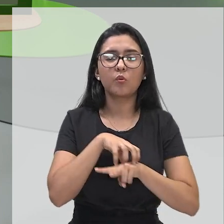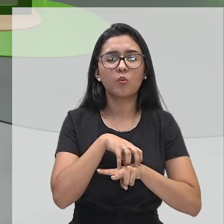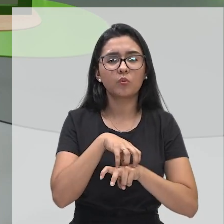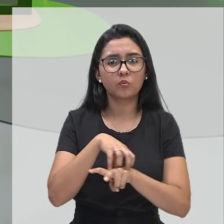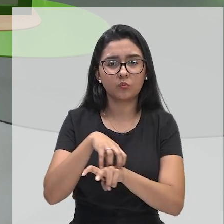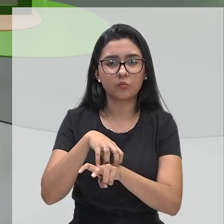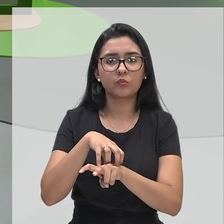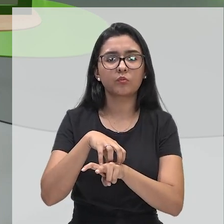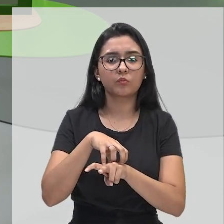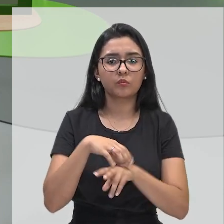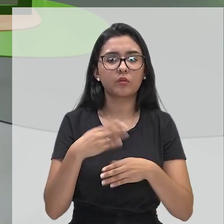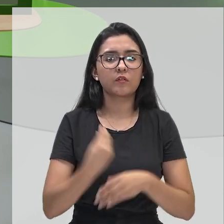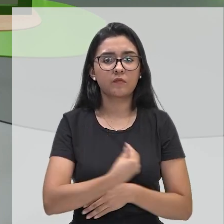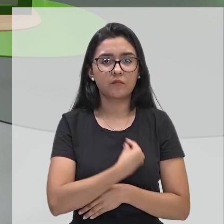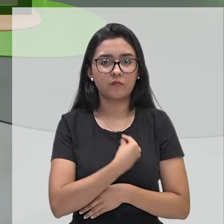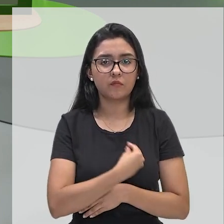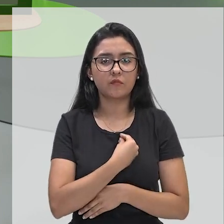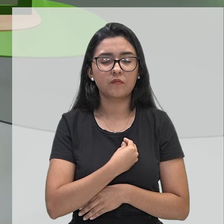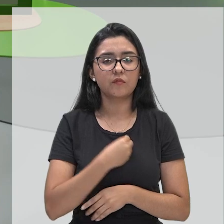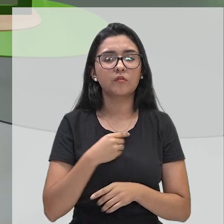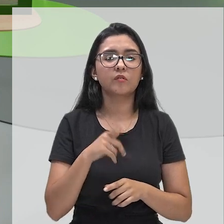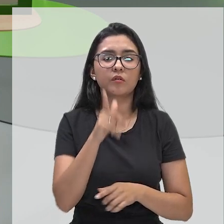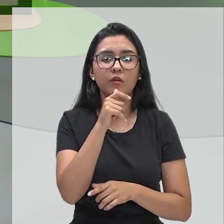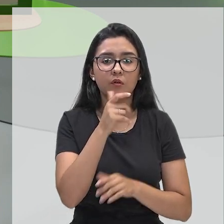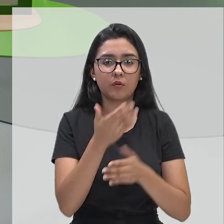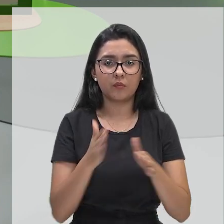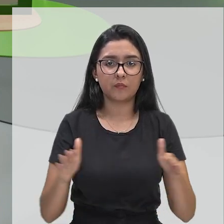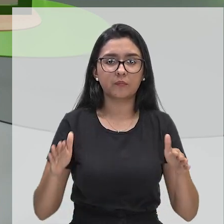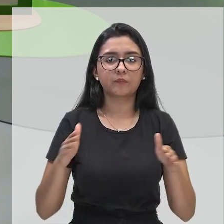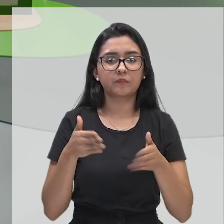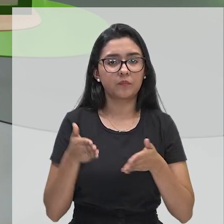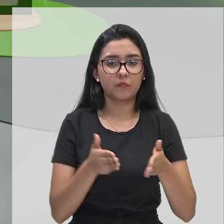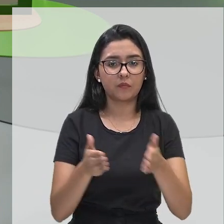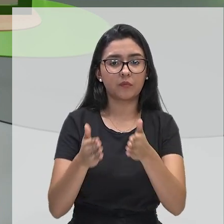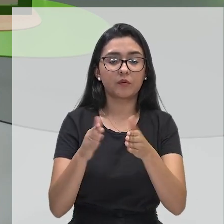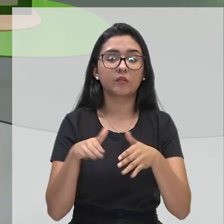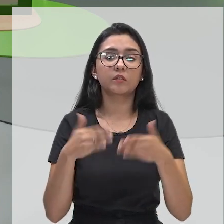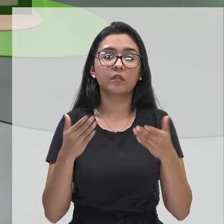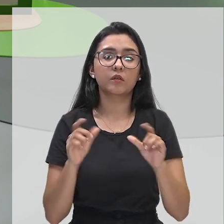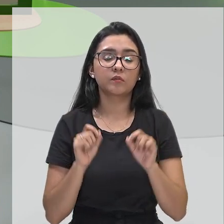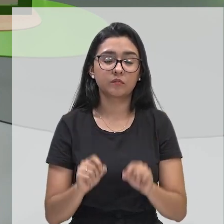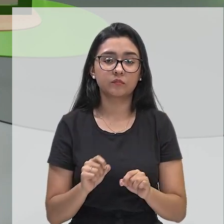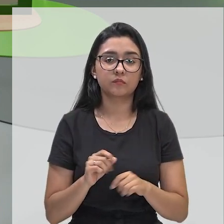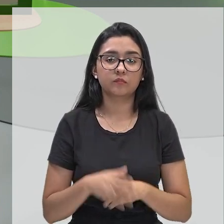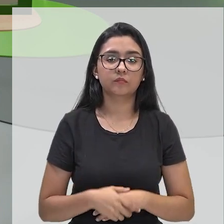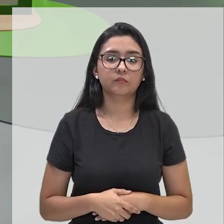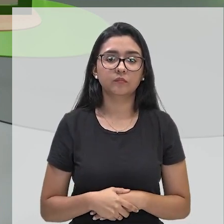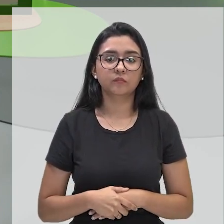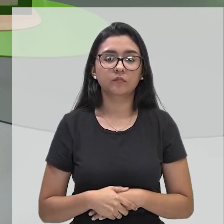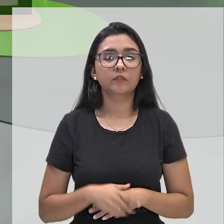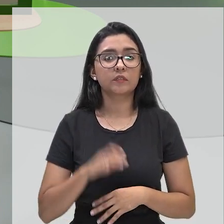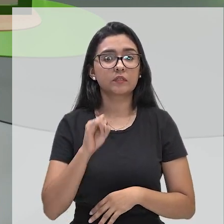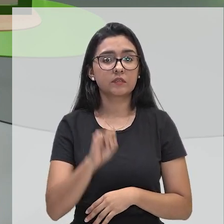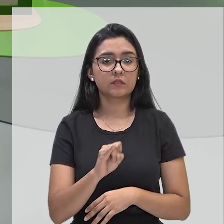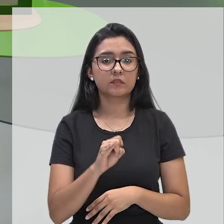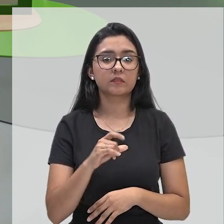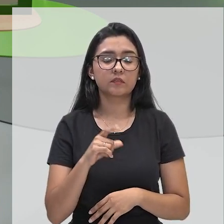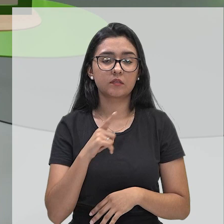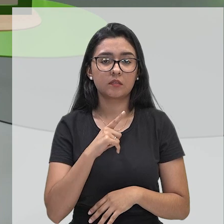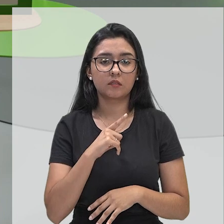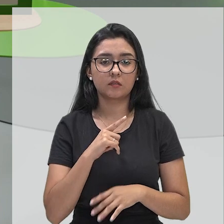que são aí moluscos que vivem geralmente em ambientes aquáticos. Esse verme aí, então, quando chega no corpo